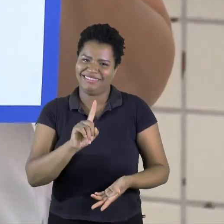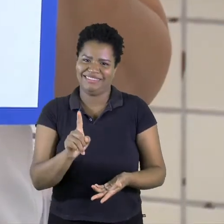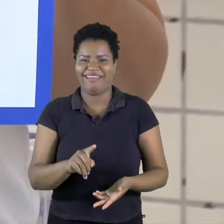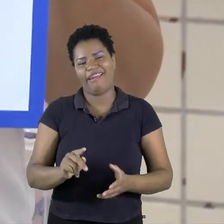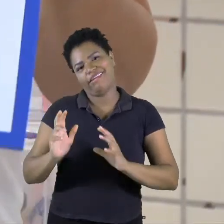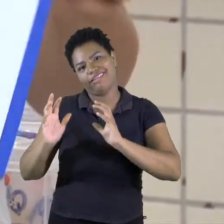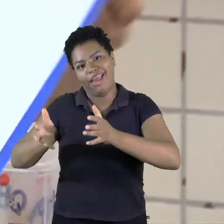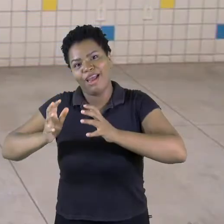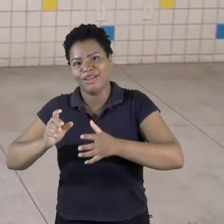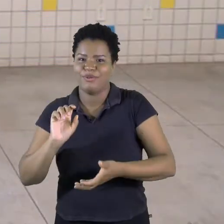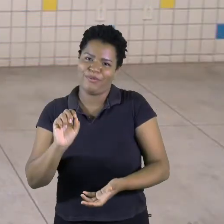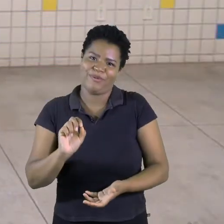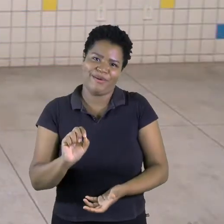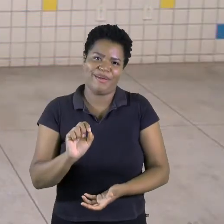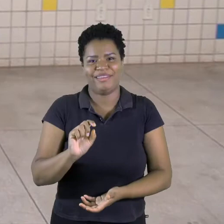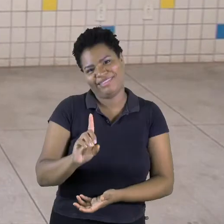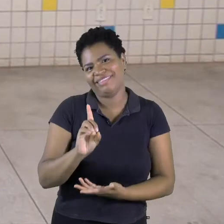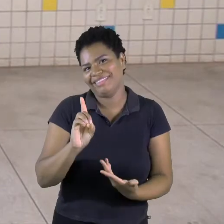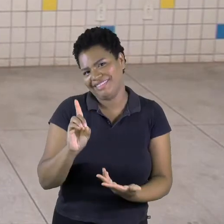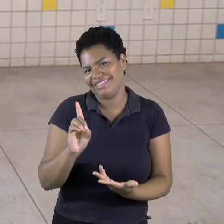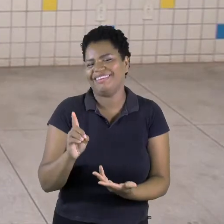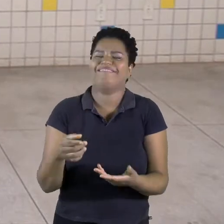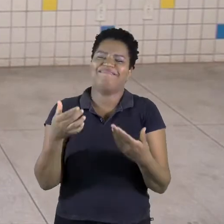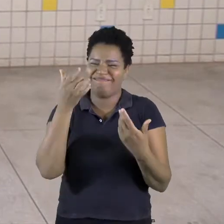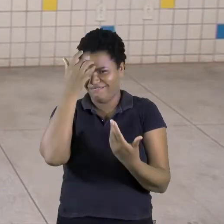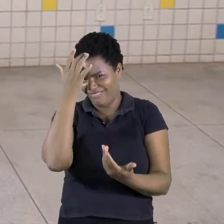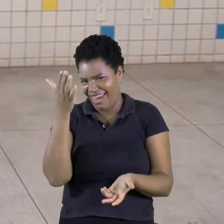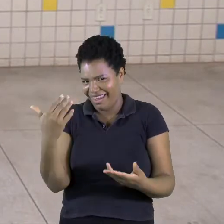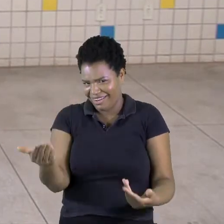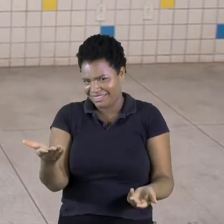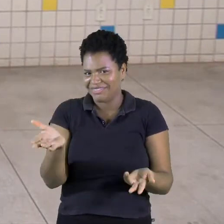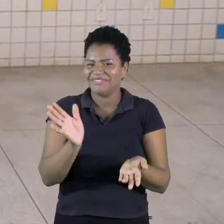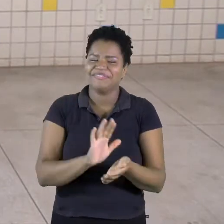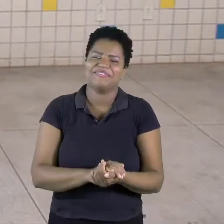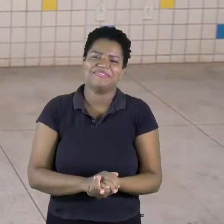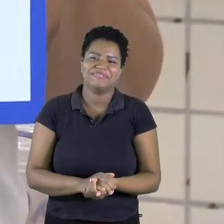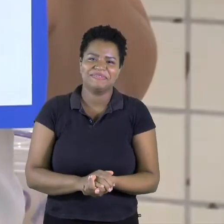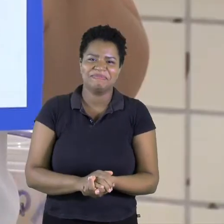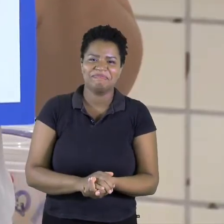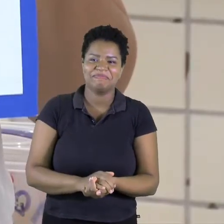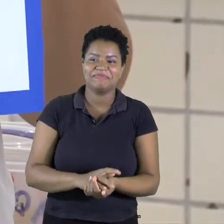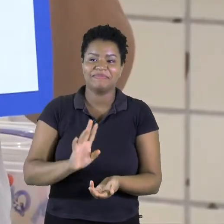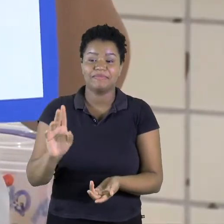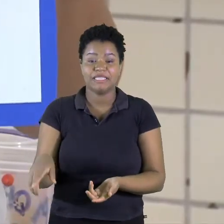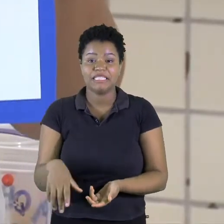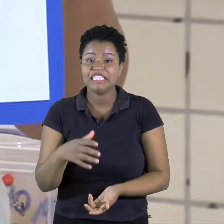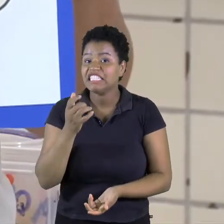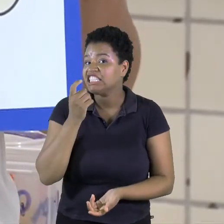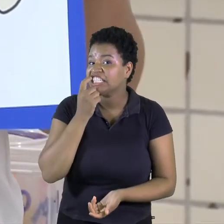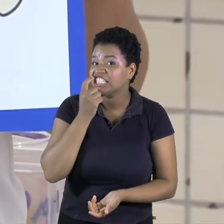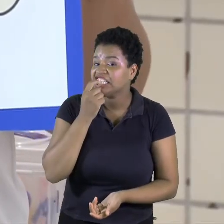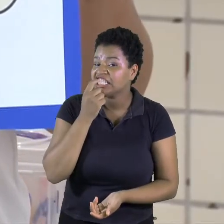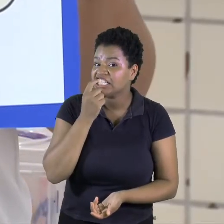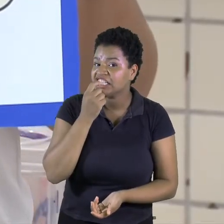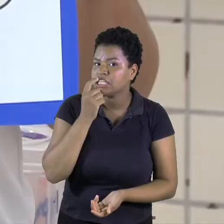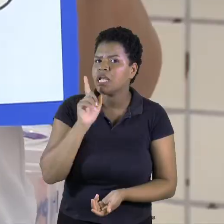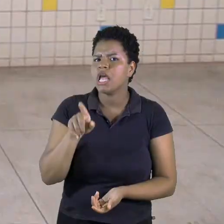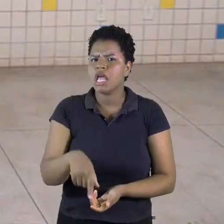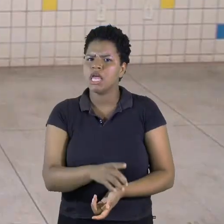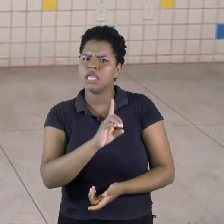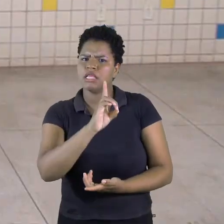com T? Moleza, né? O dente é com D de dado ou T de